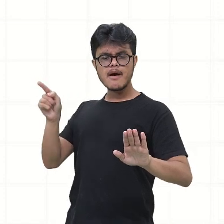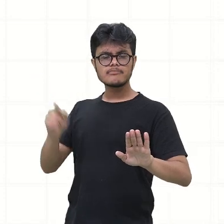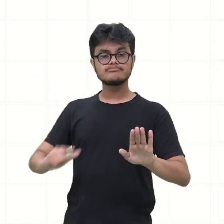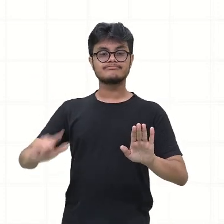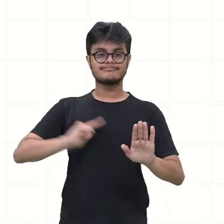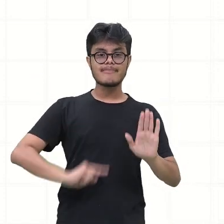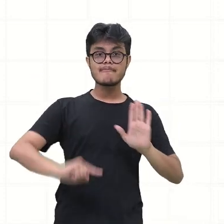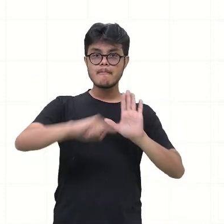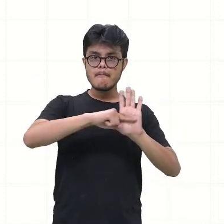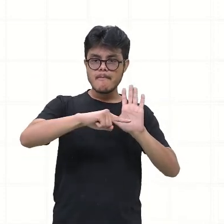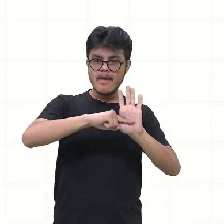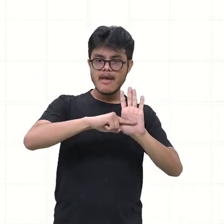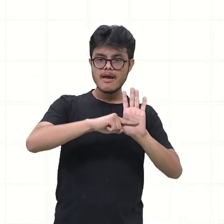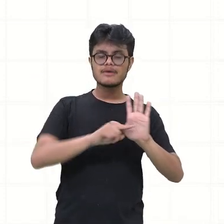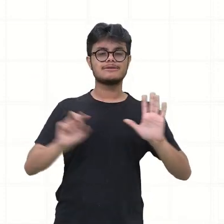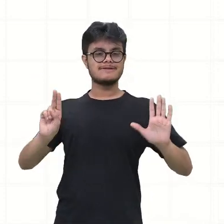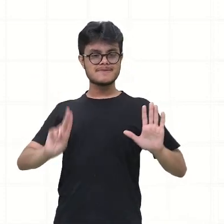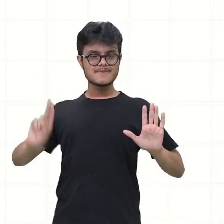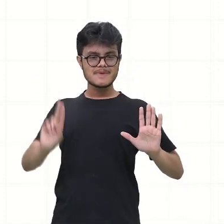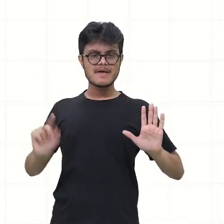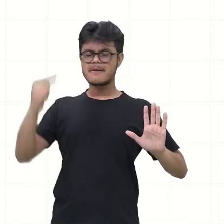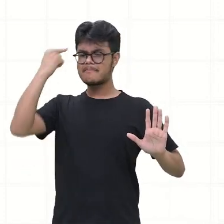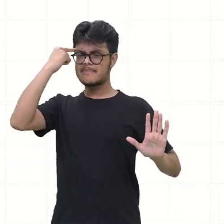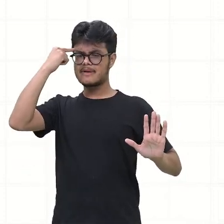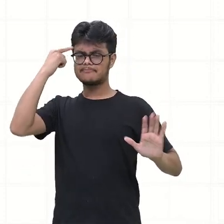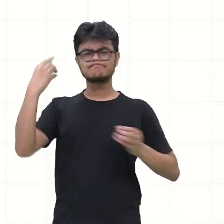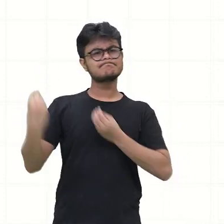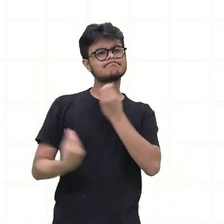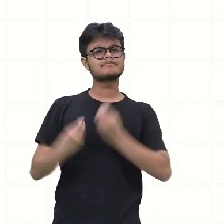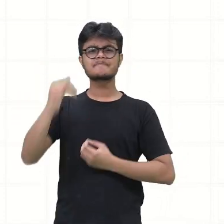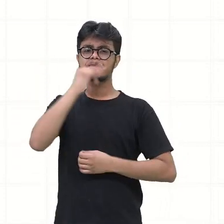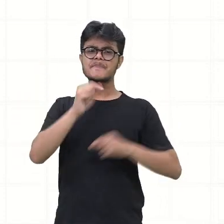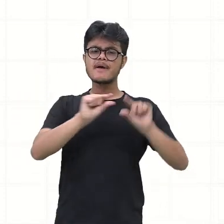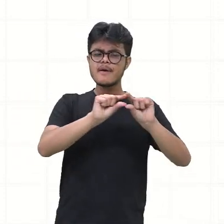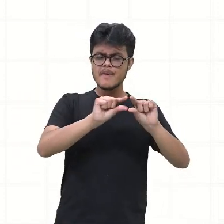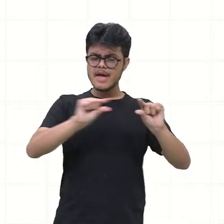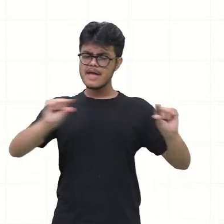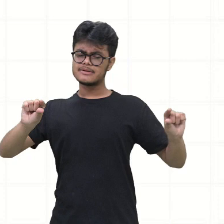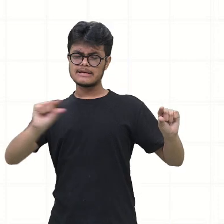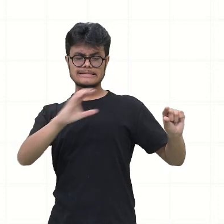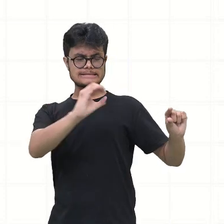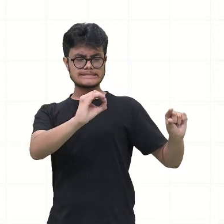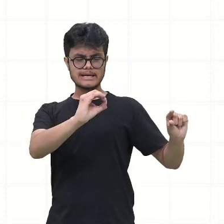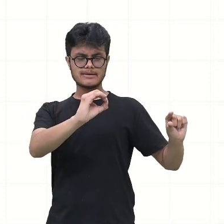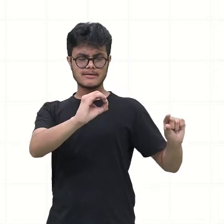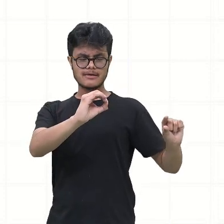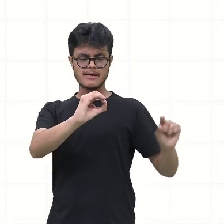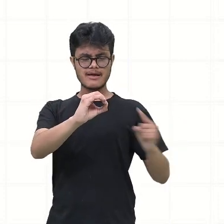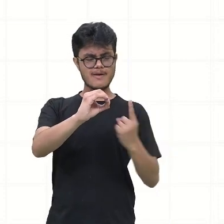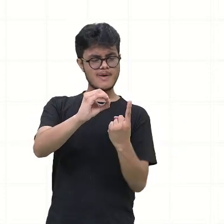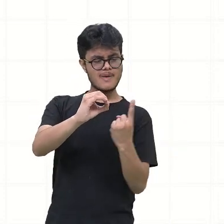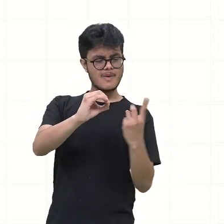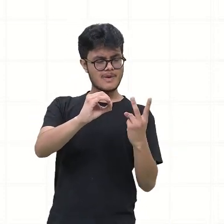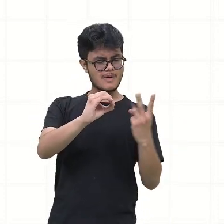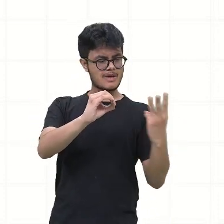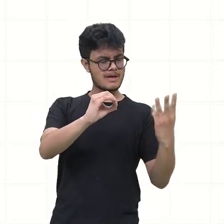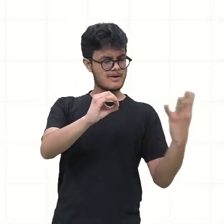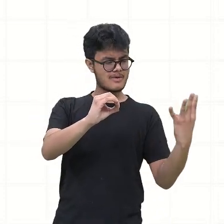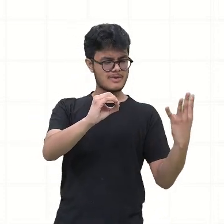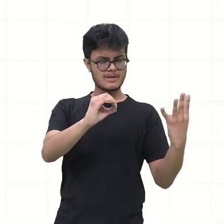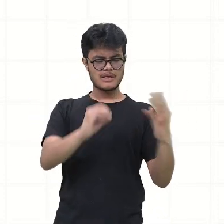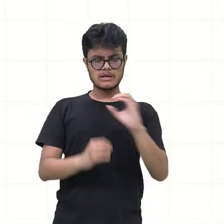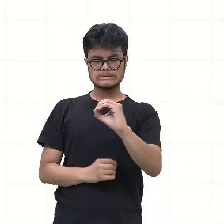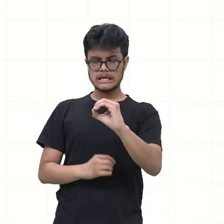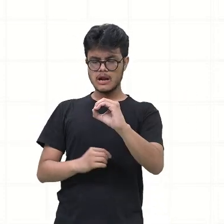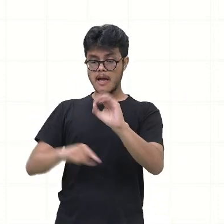gente já começa a ter a ideia de reta numérica, né? Por quê? A reta numérica,